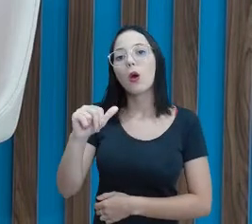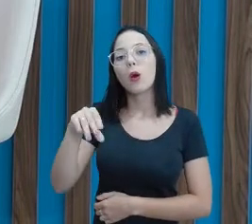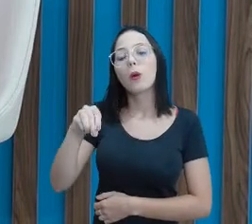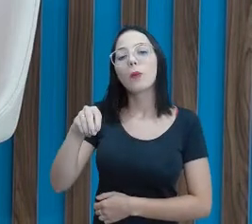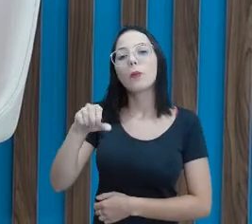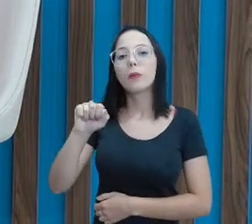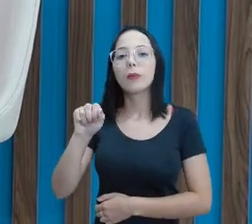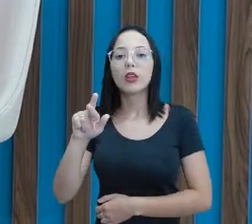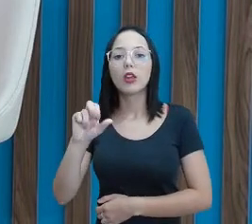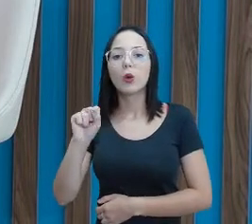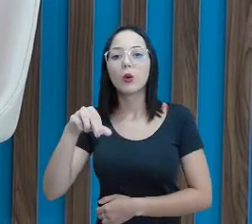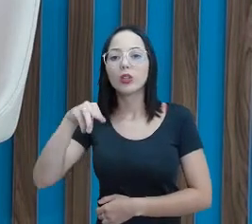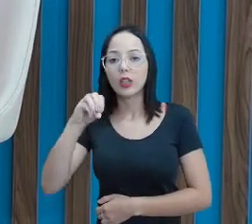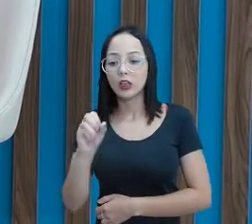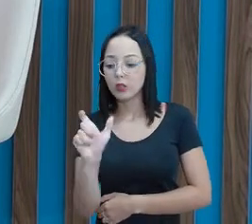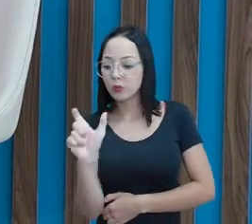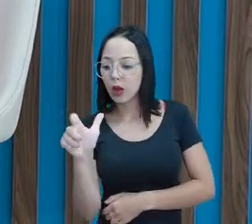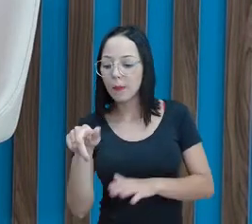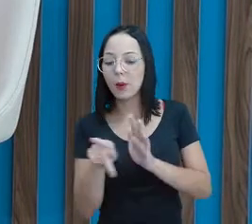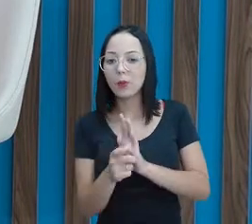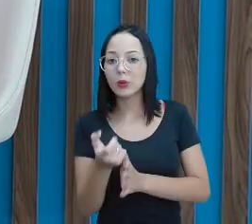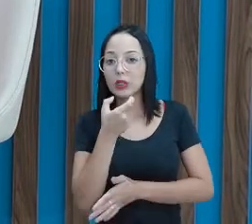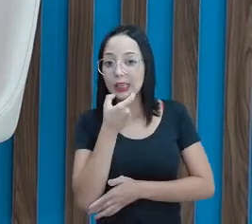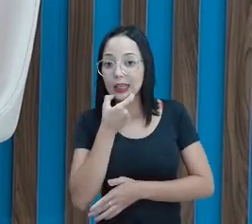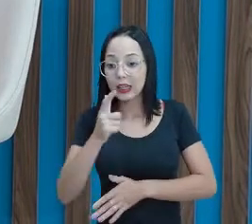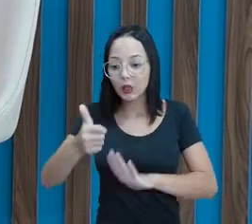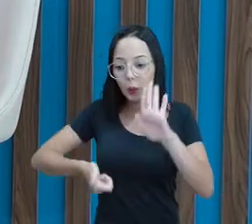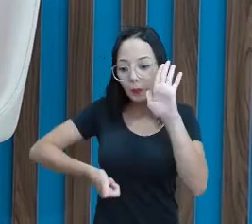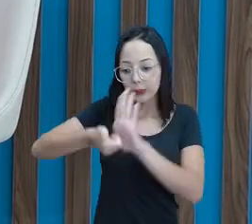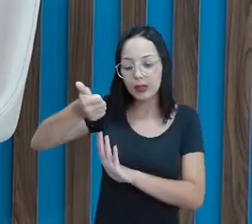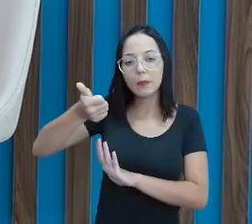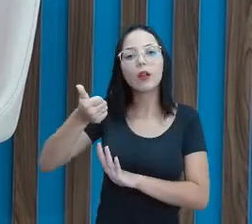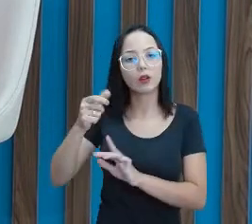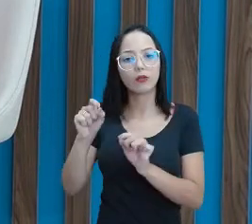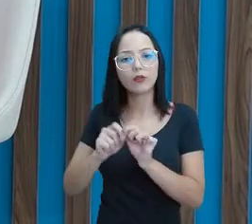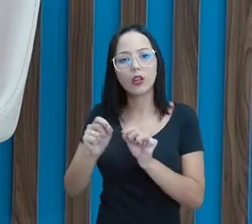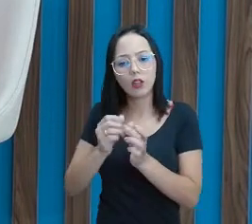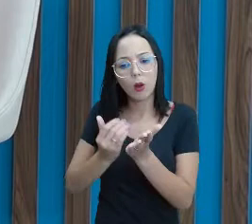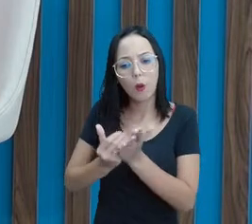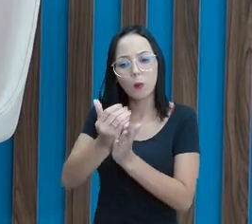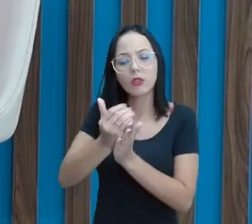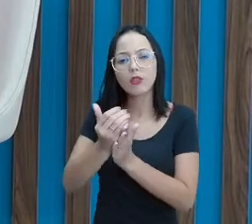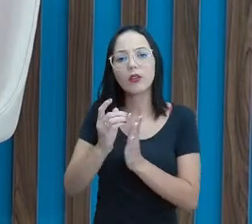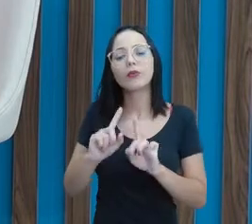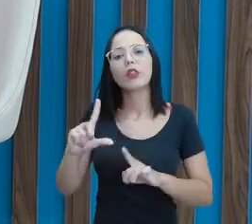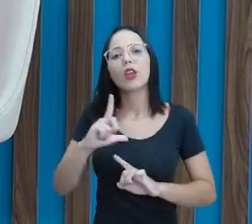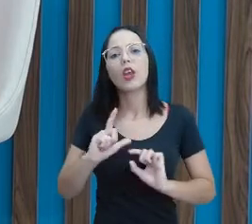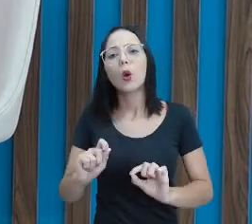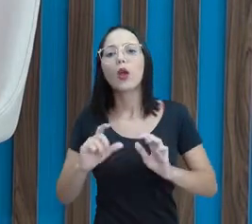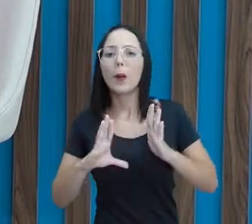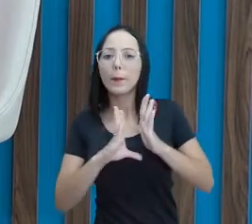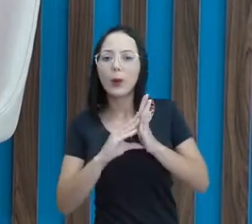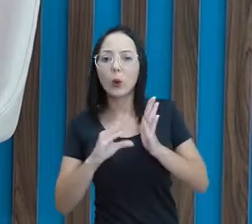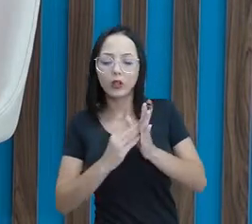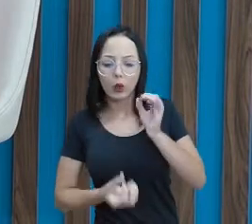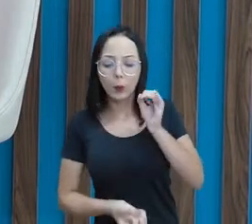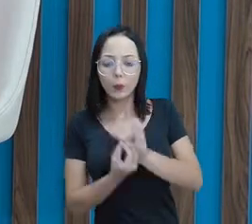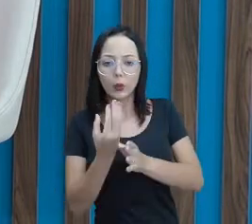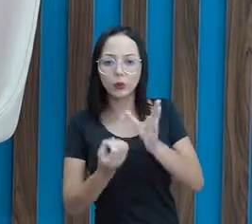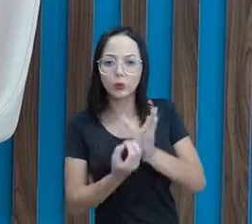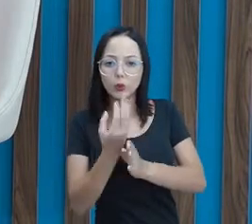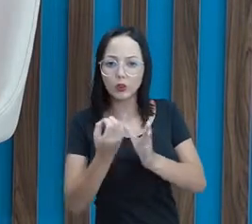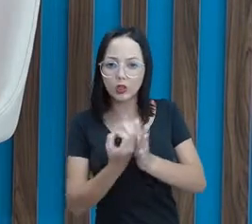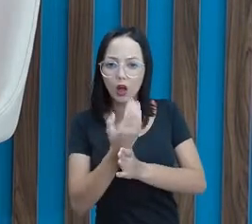O pioneirismo, ele é inglês, ou seja, eles foram o primeiro a fazer isso. E aí a gente tinha um modelo de produção